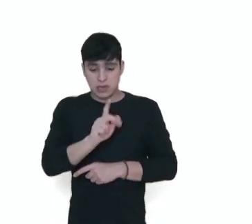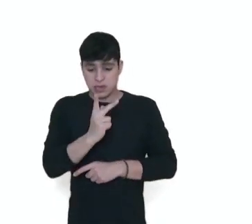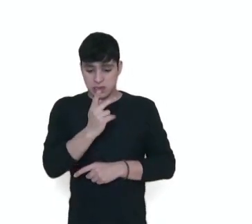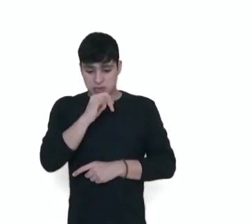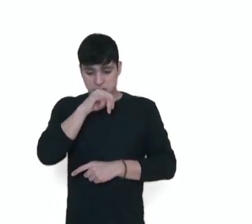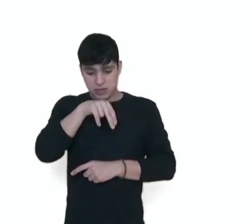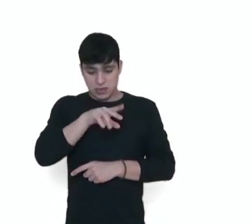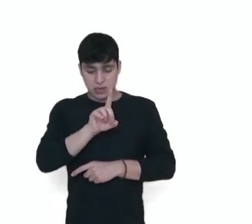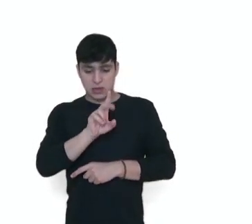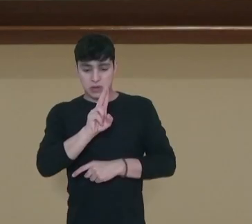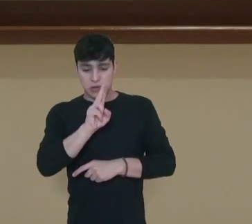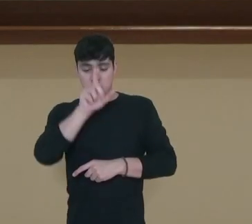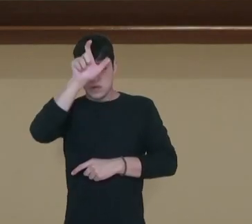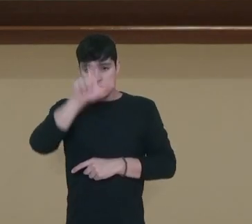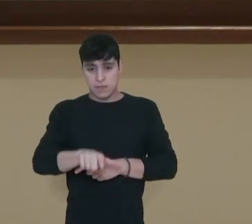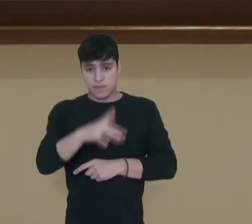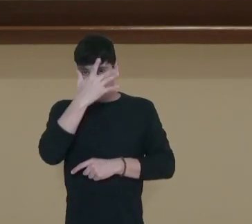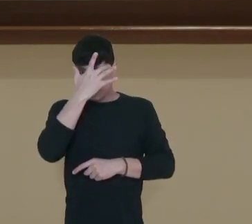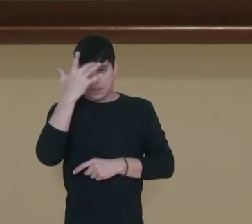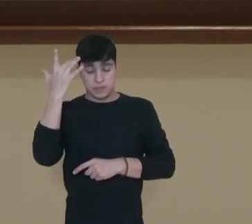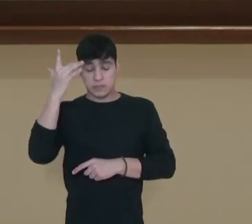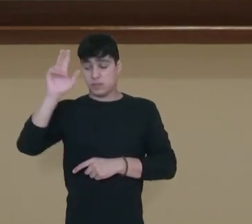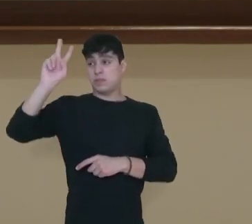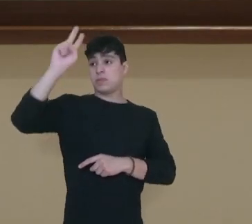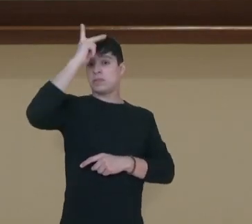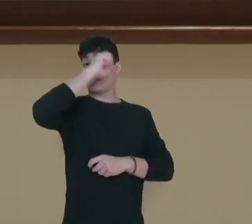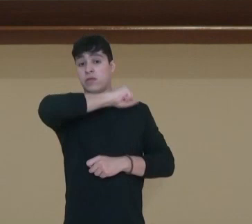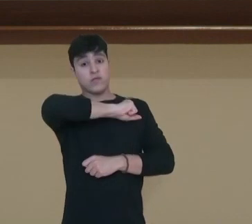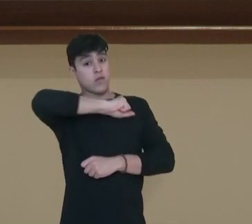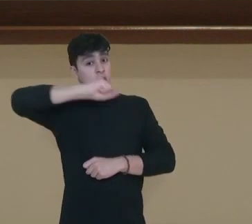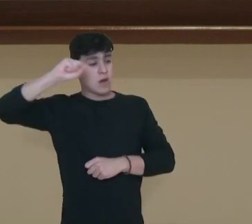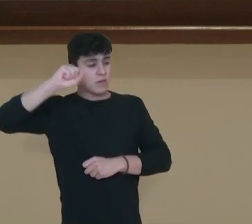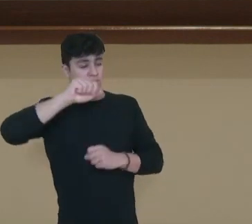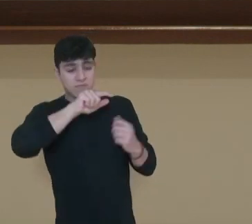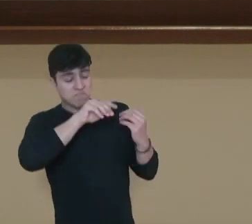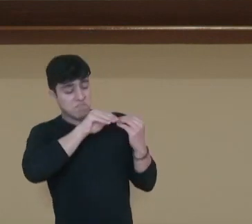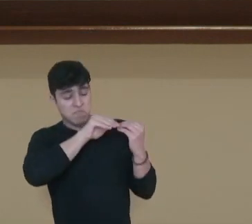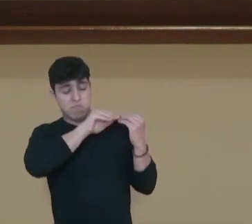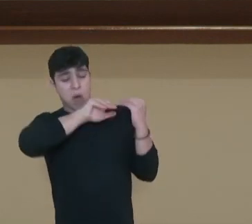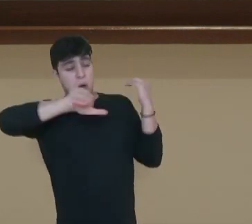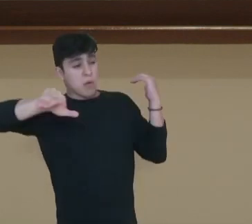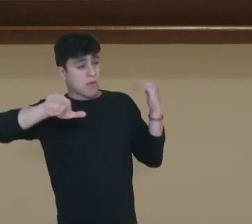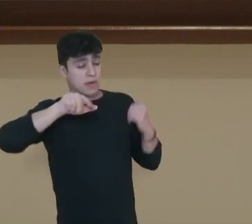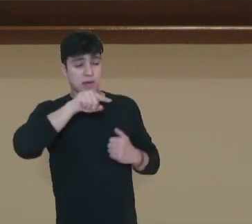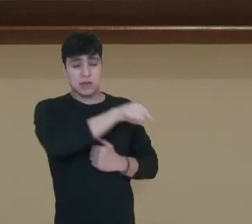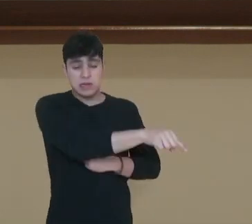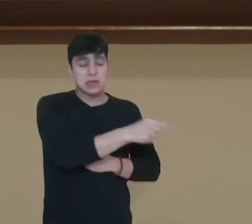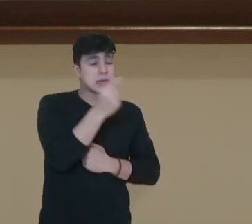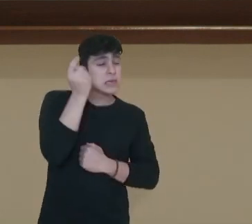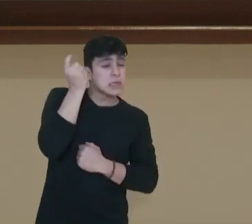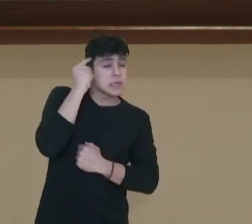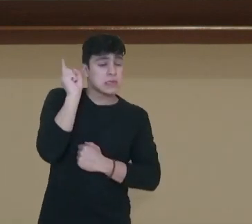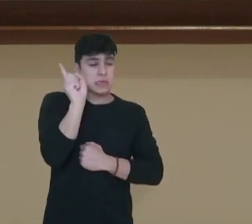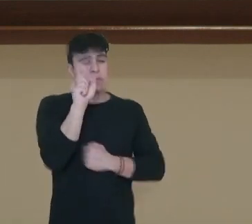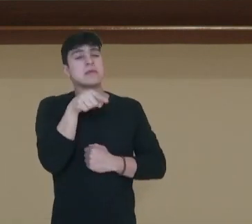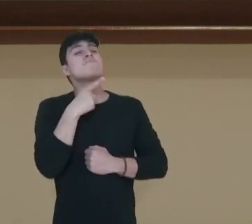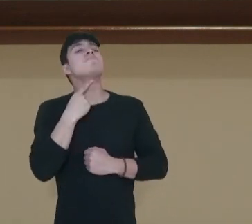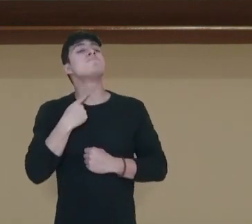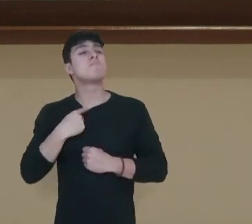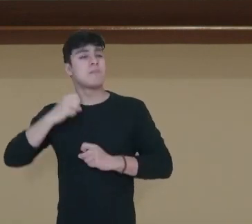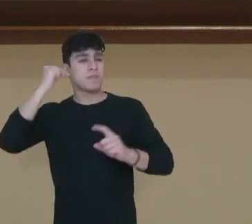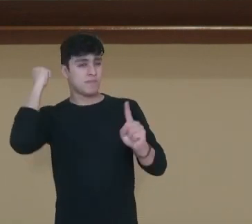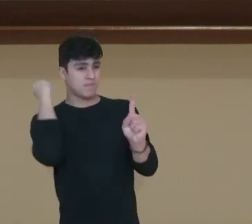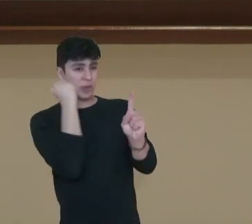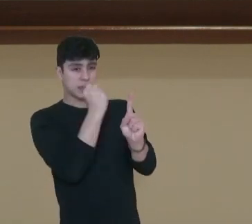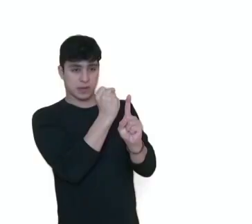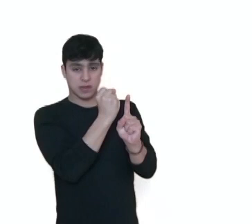um indivíduo que não concordava e de maneira violenta, né, não concordava com as ideias de Gandhi, vai acabar então assassinando